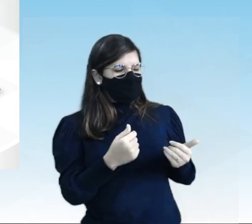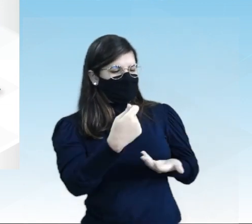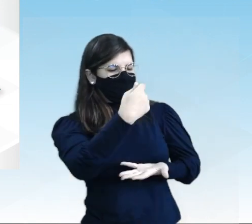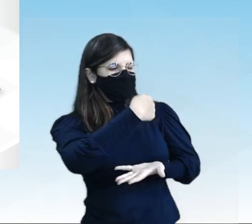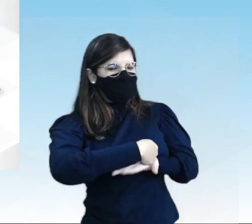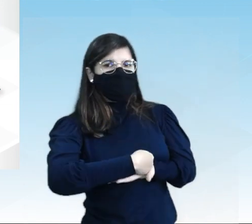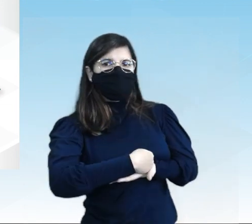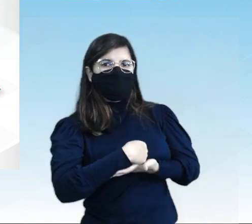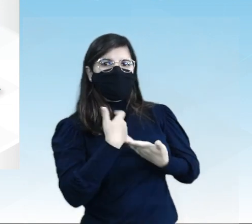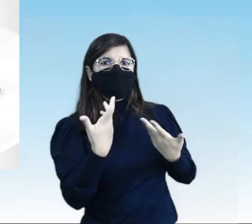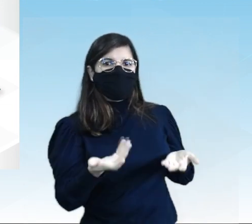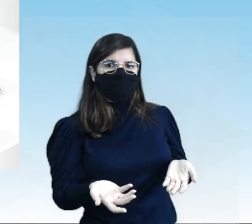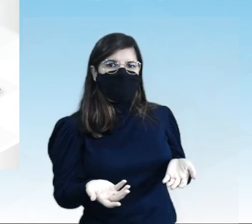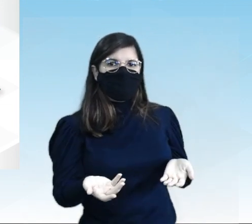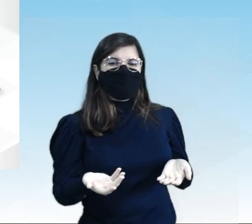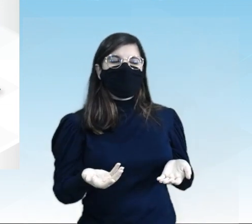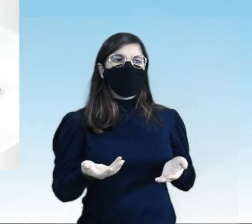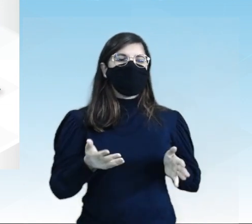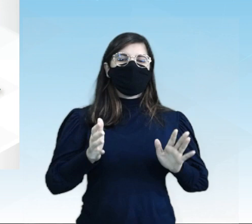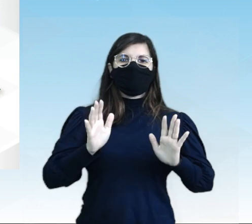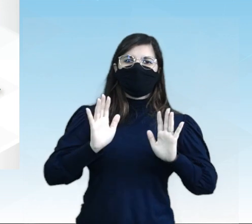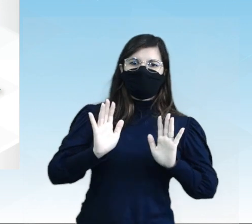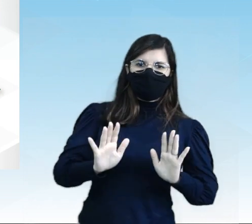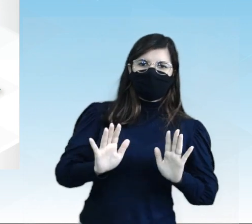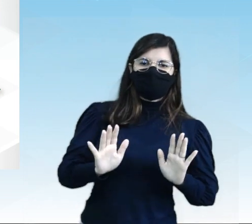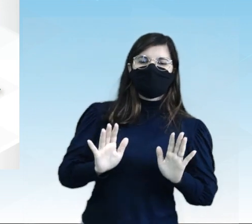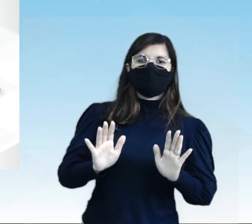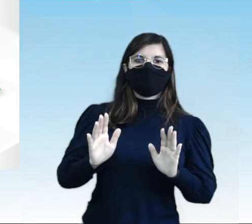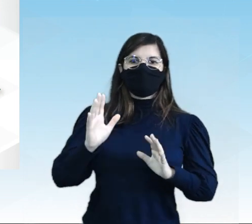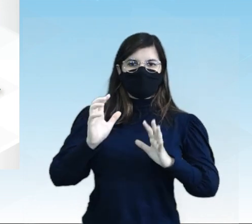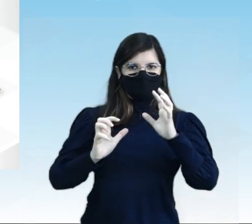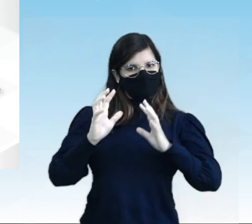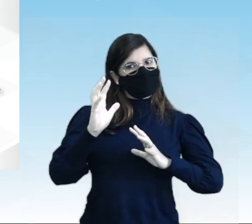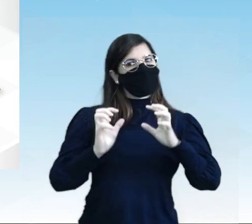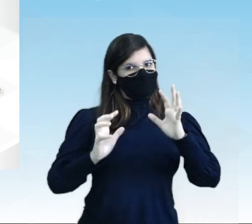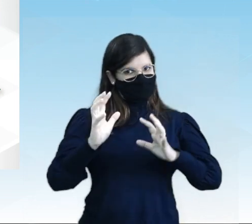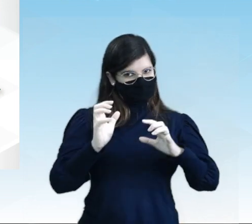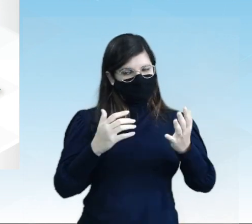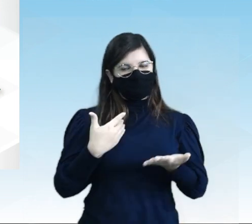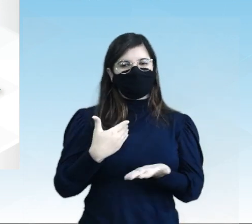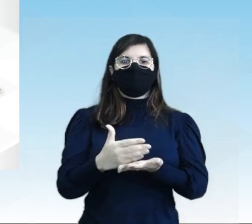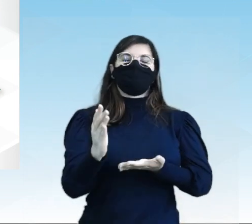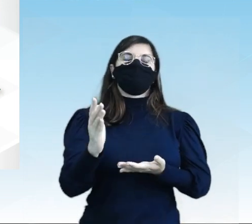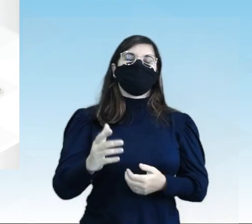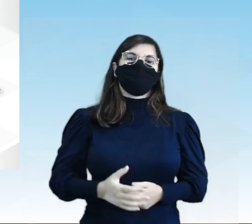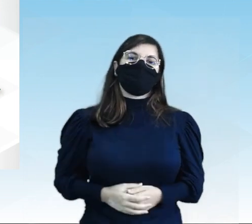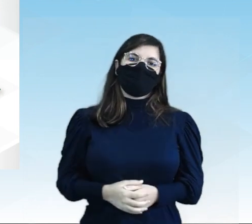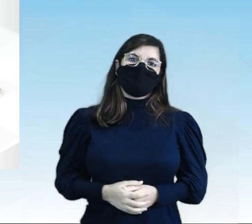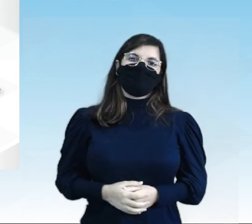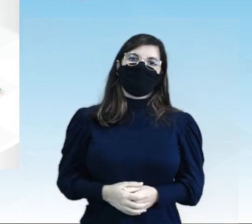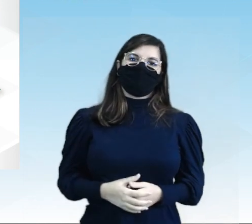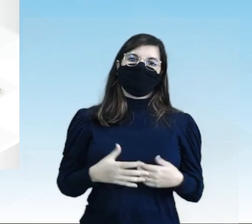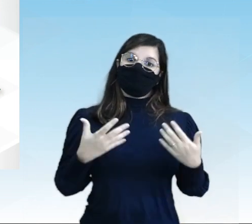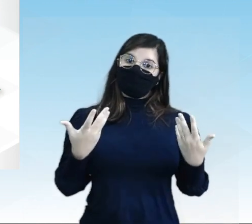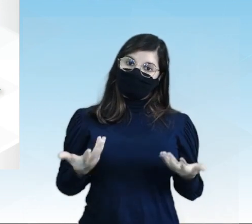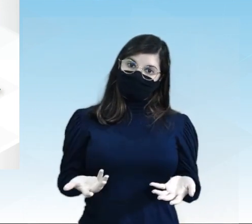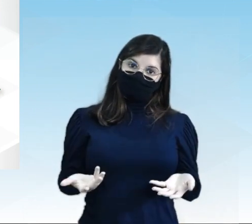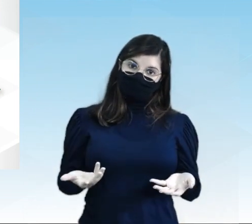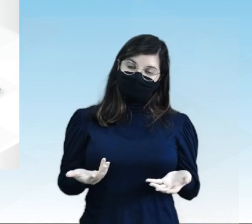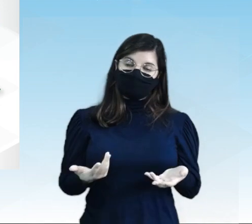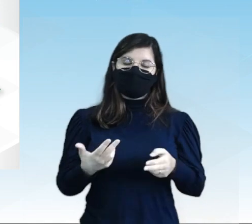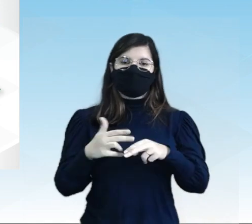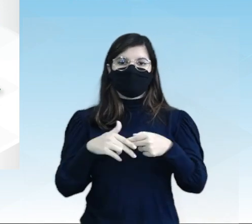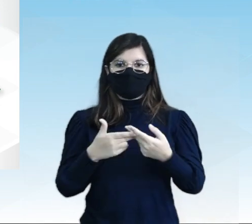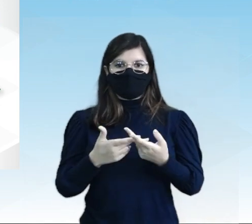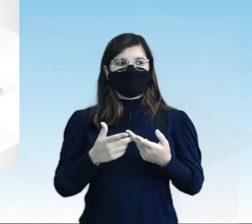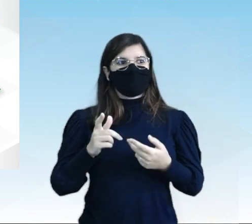pagar e aí começou a confusão toda Tá certo então nada mais do que foi isso aí